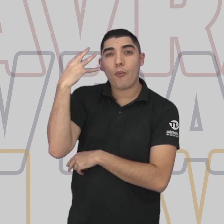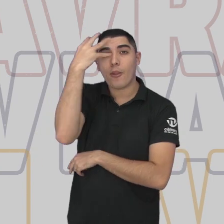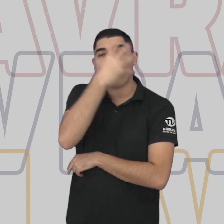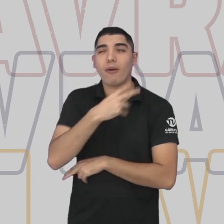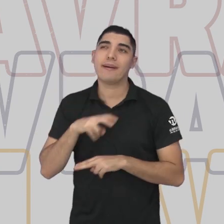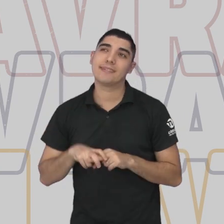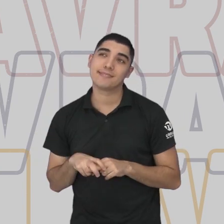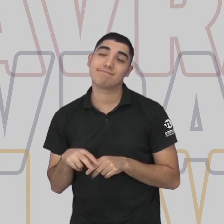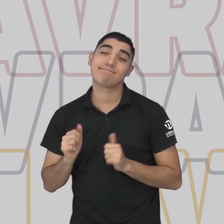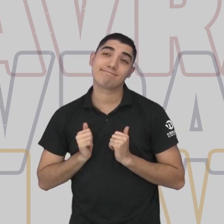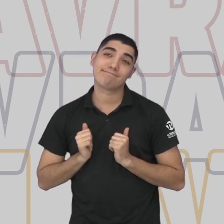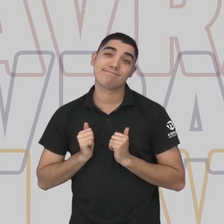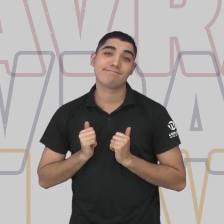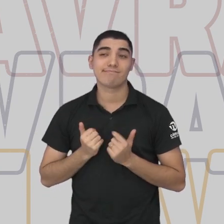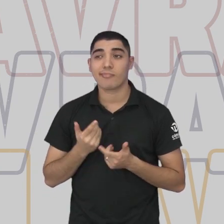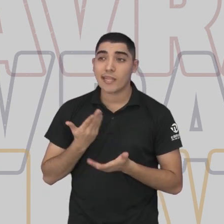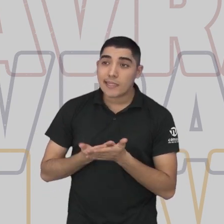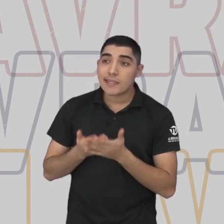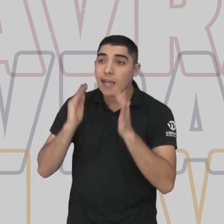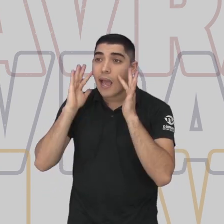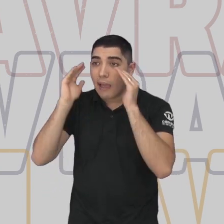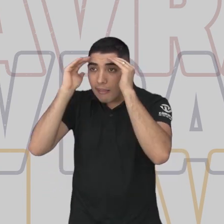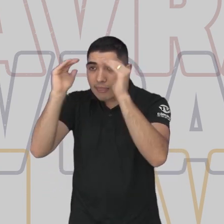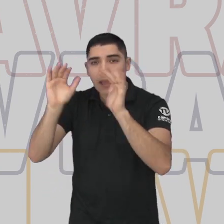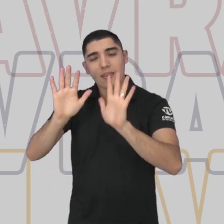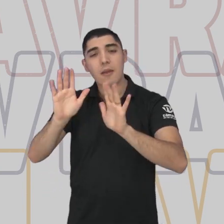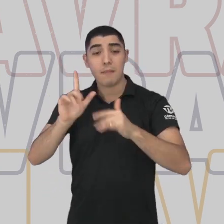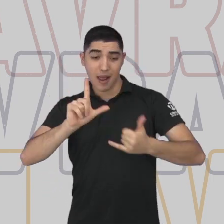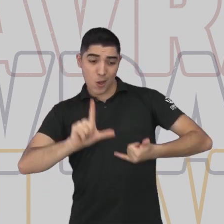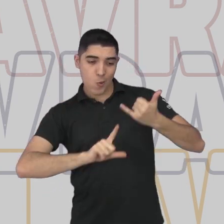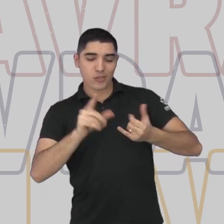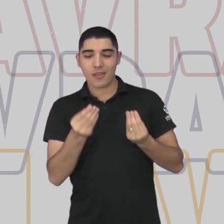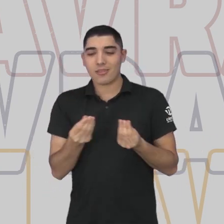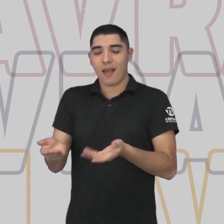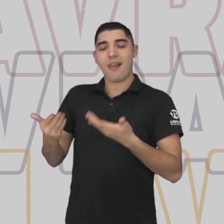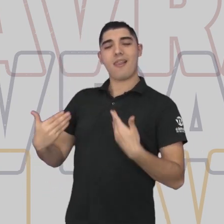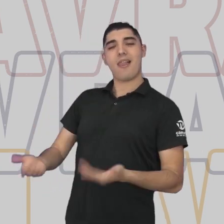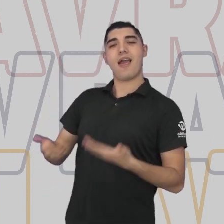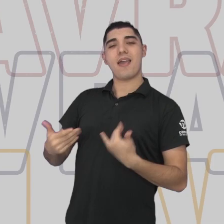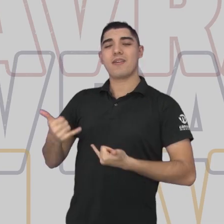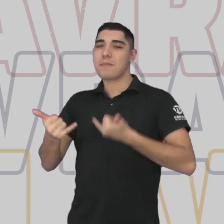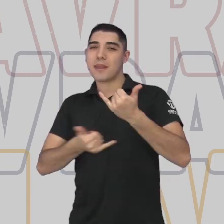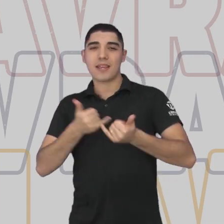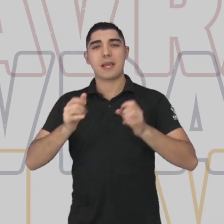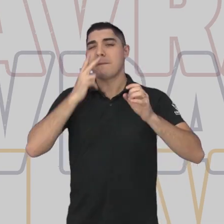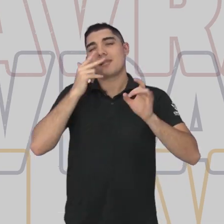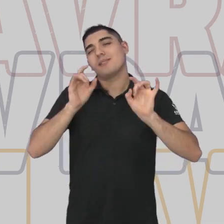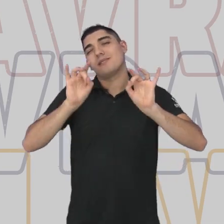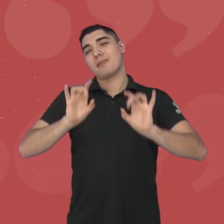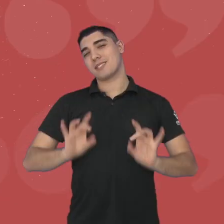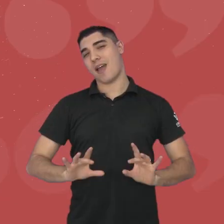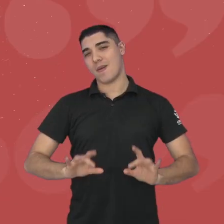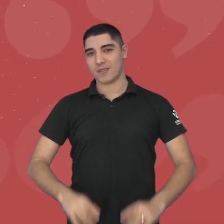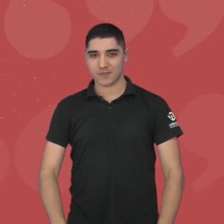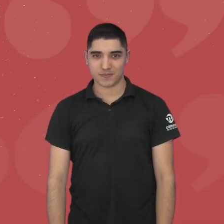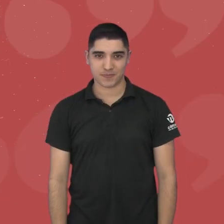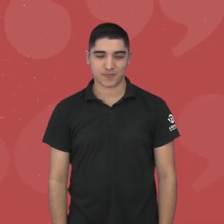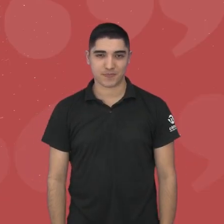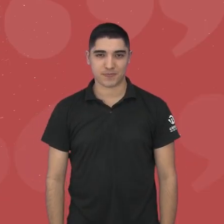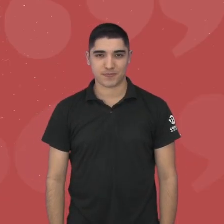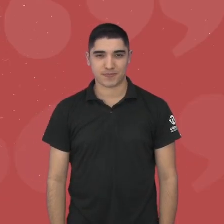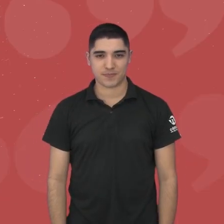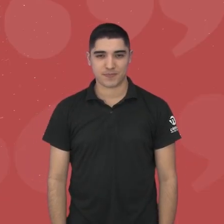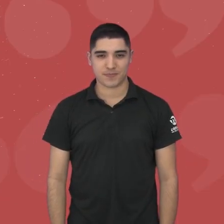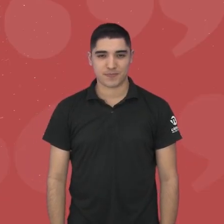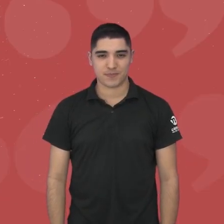ali, né, junto. Então, eu acho que o lúdico traz a leveza para a criança, traz algo especial. Quais